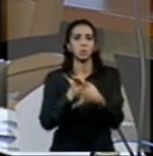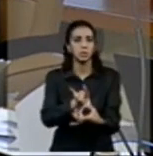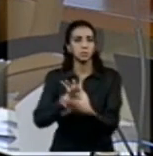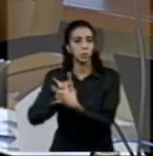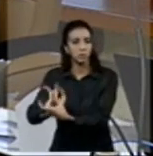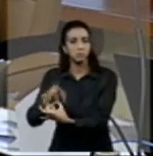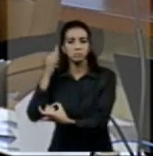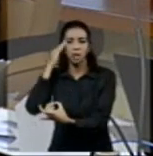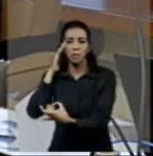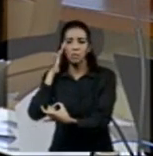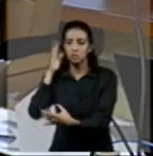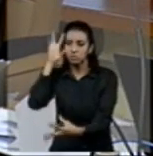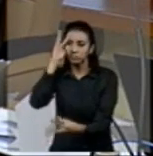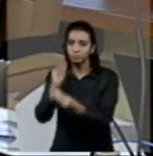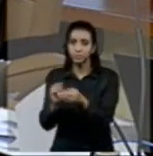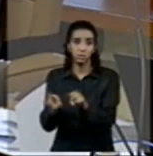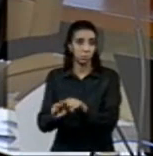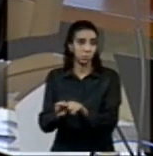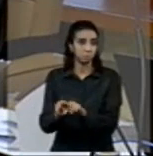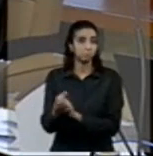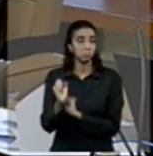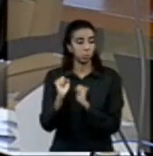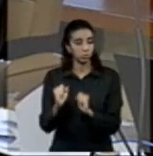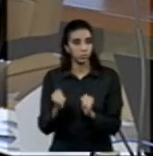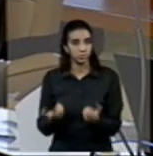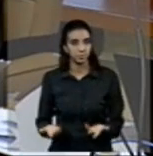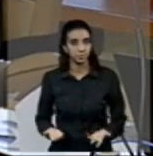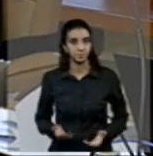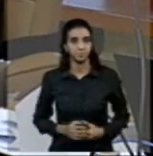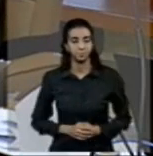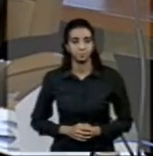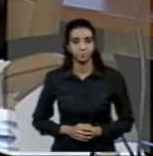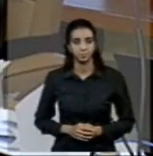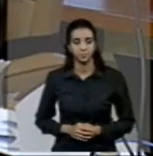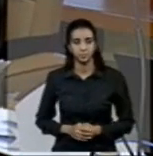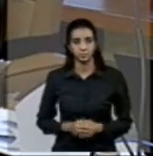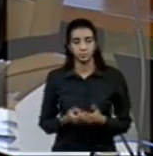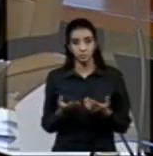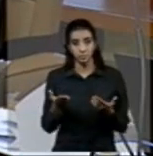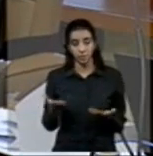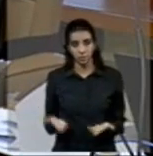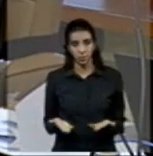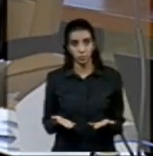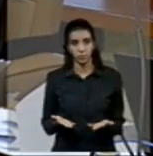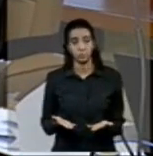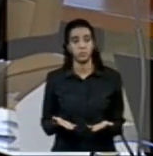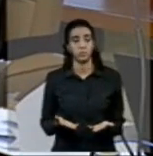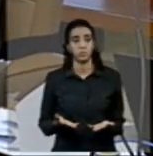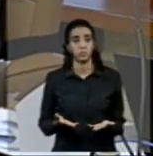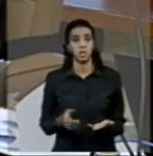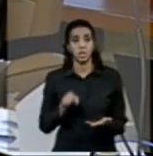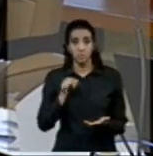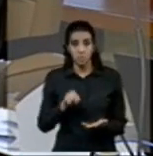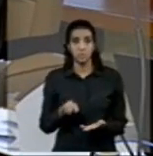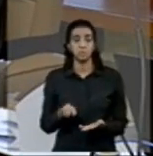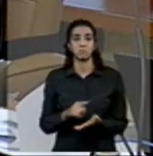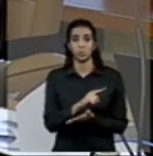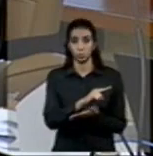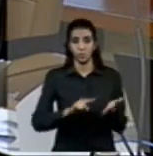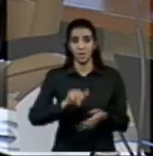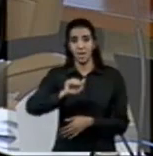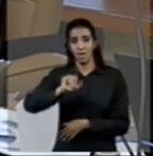emprego no país. Deprendo ainda inexistir nos autos desta